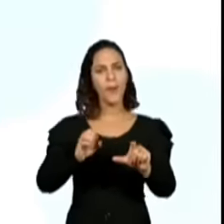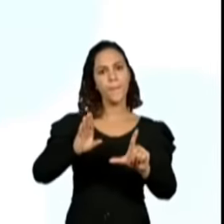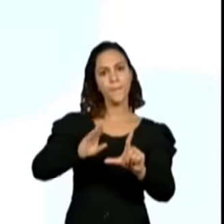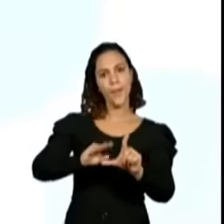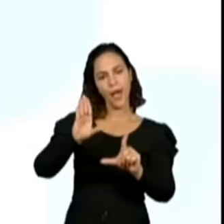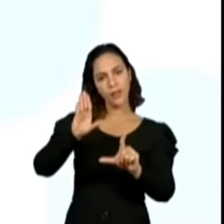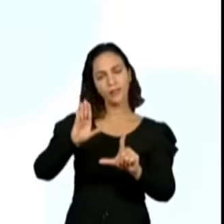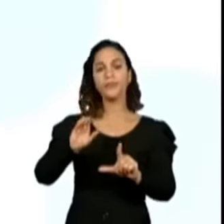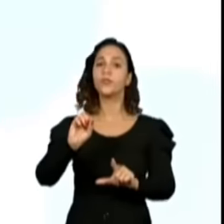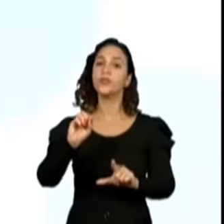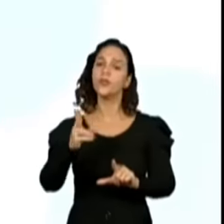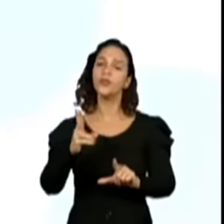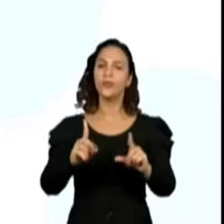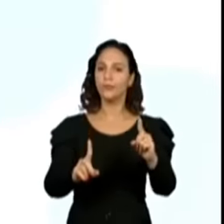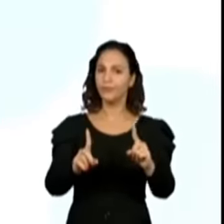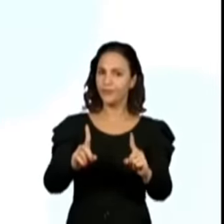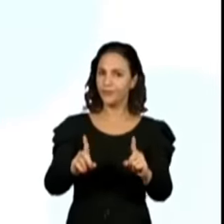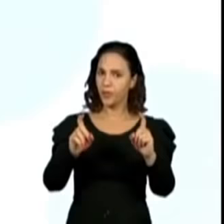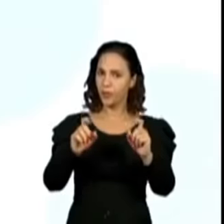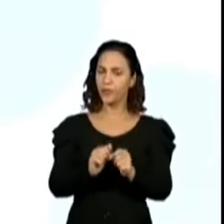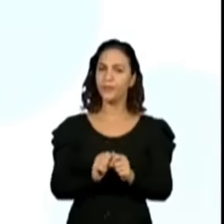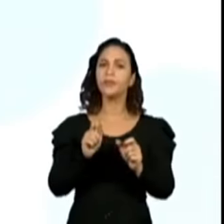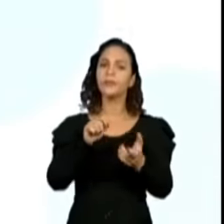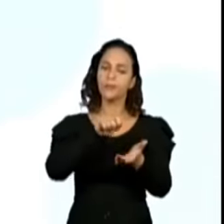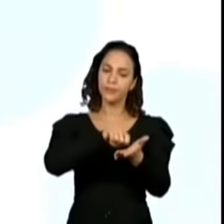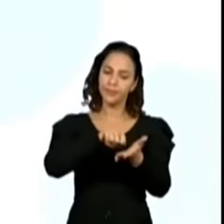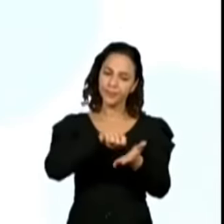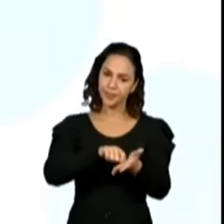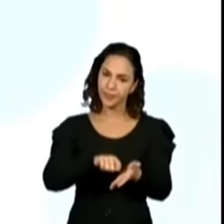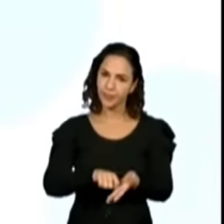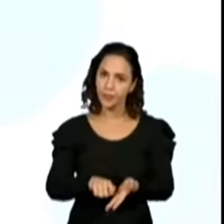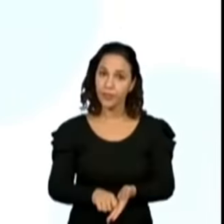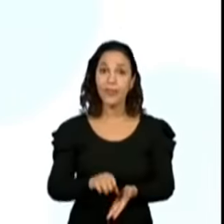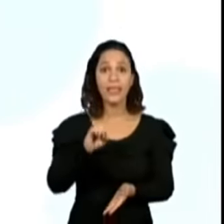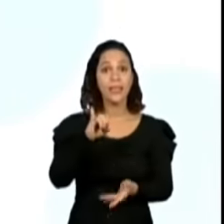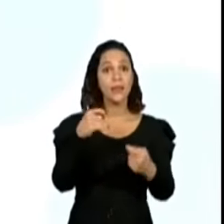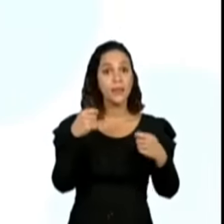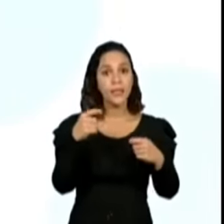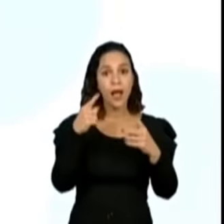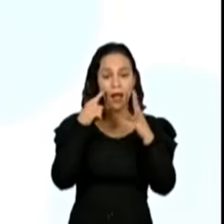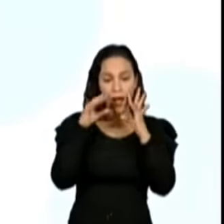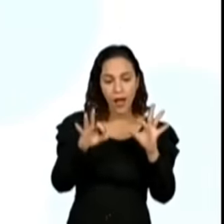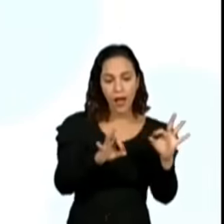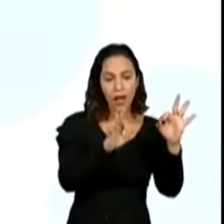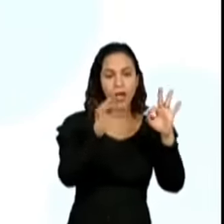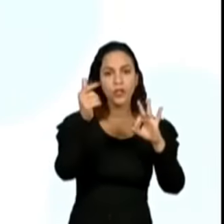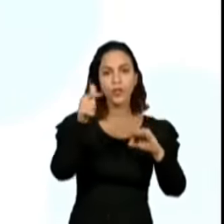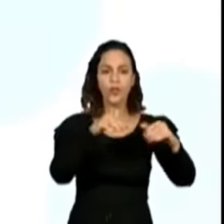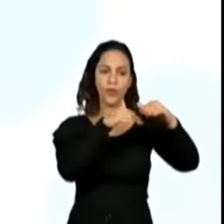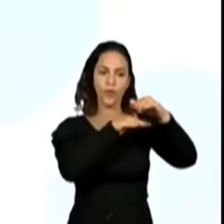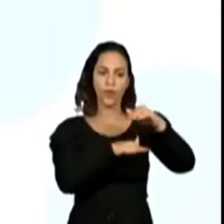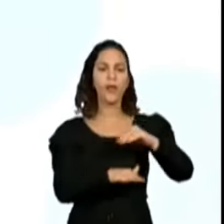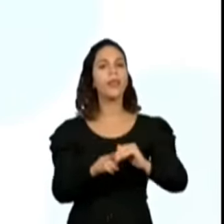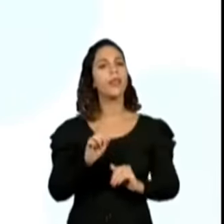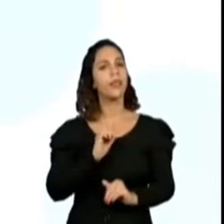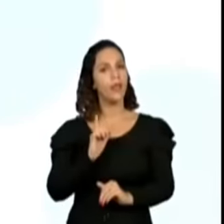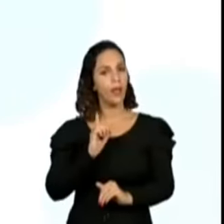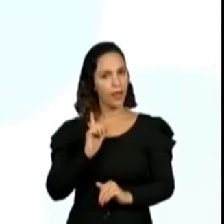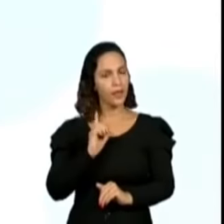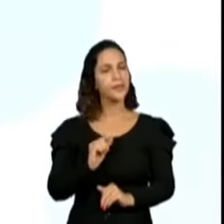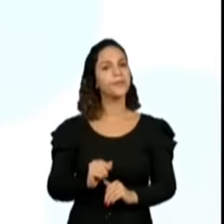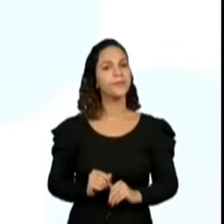print, faça registros, assista novamente no repositório essa aula. Se for